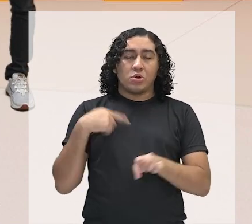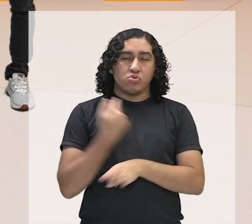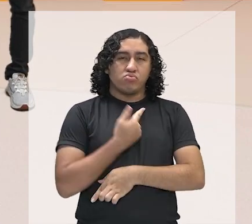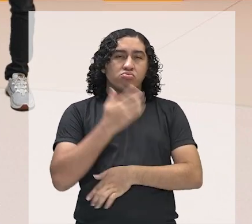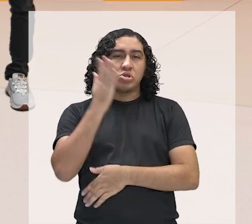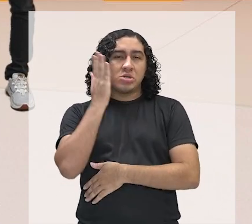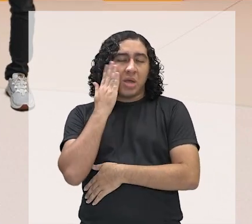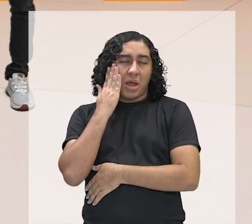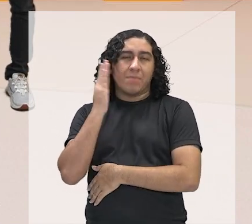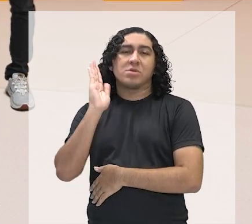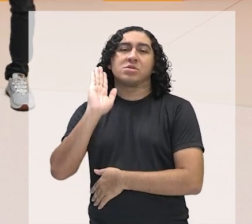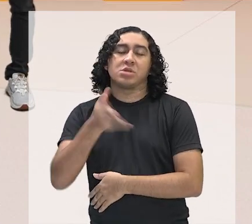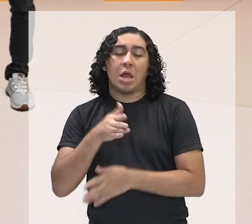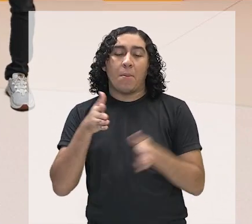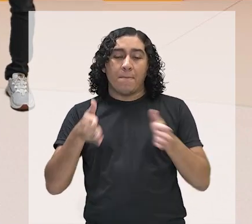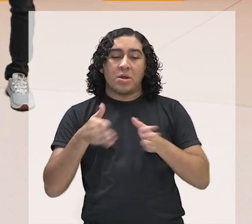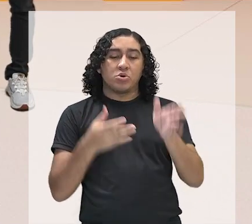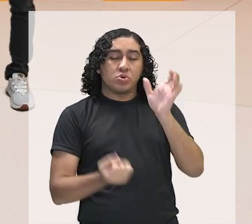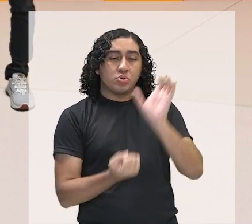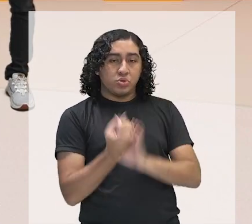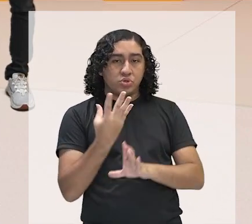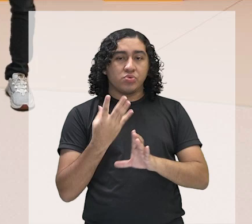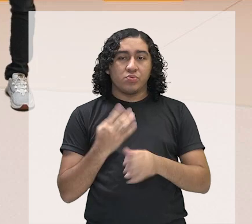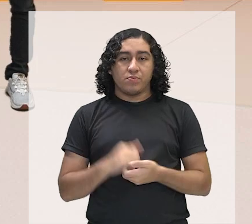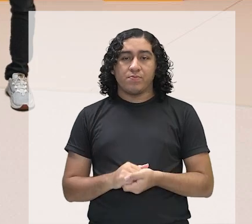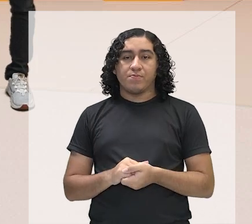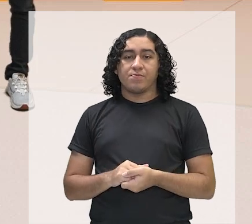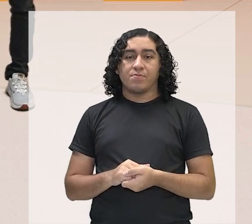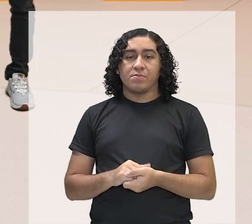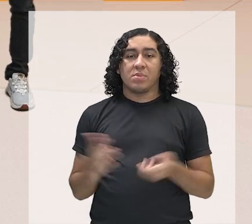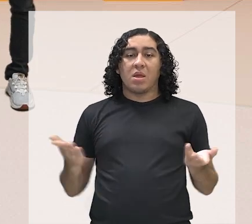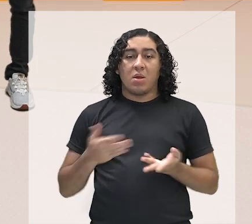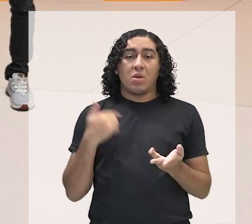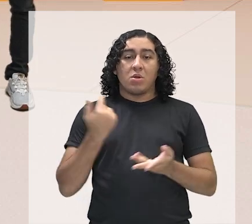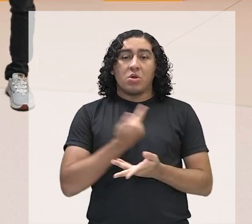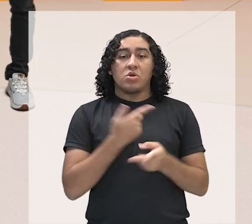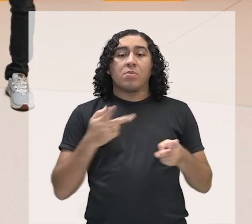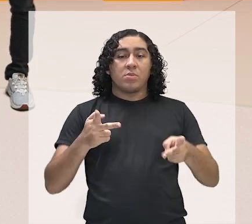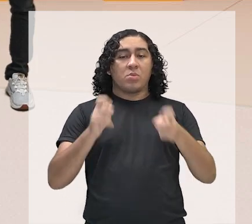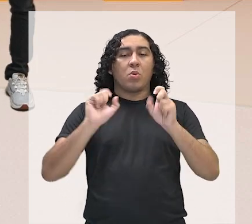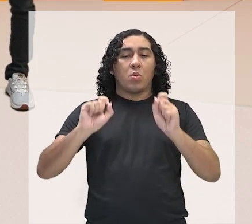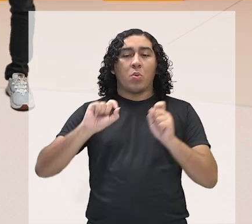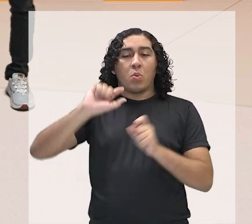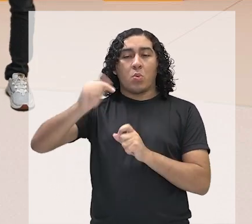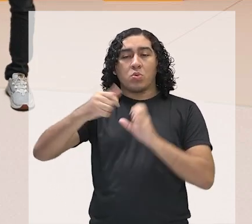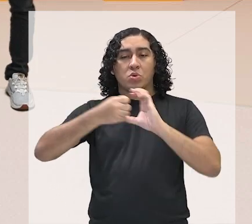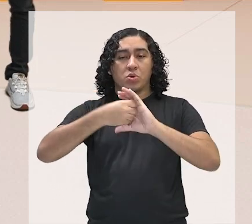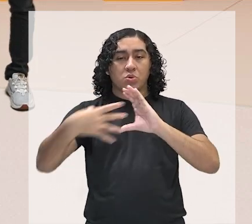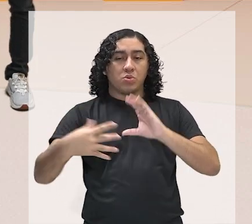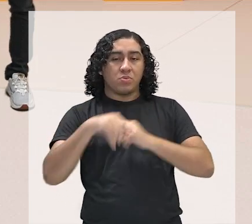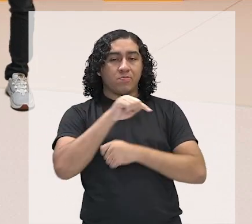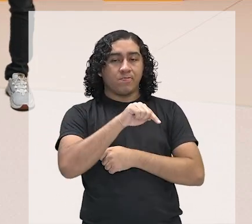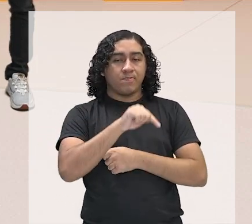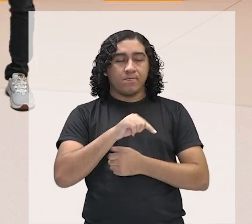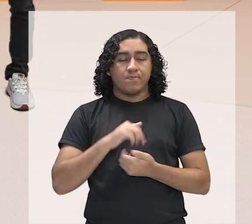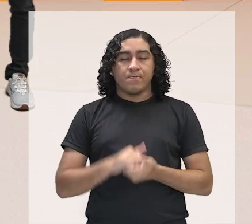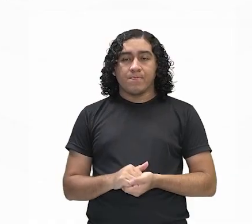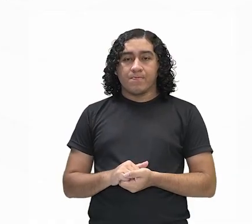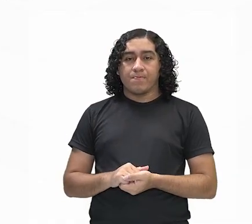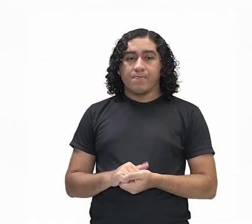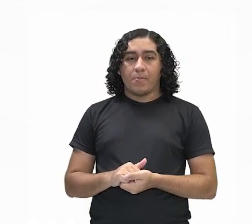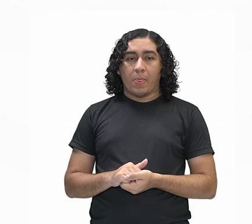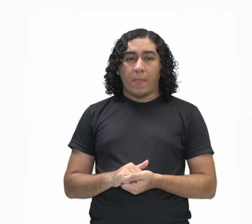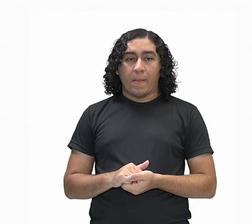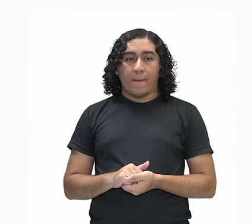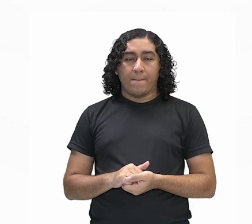o período em que ele vai surgir, tá certo? E agora a gente vai ver ali outras características do PNUMA. Acompanhe comigo.